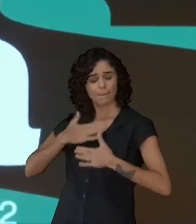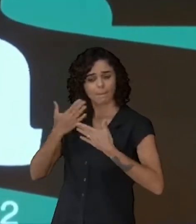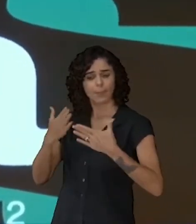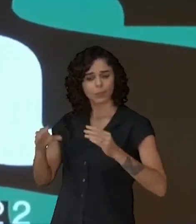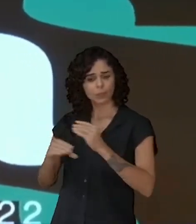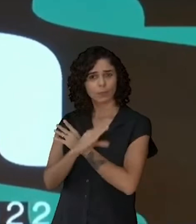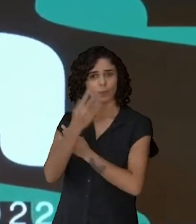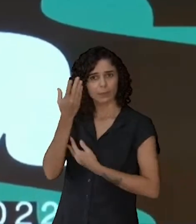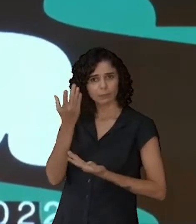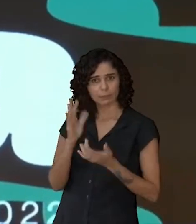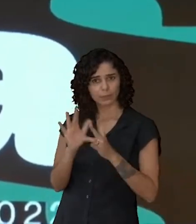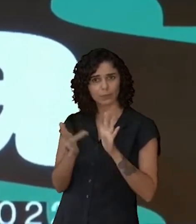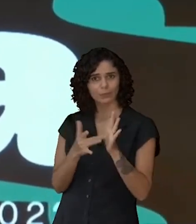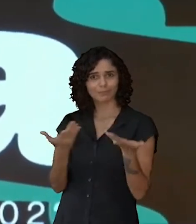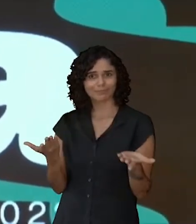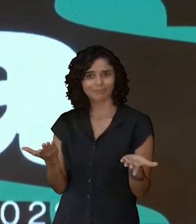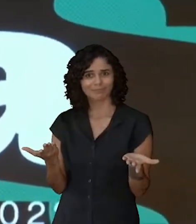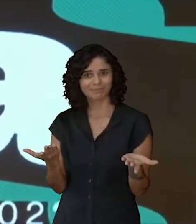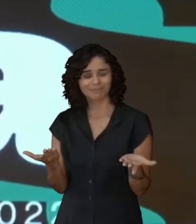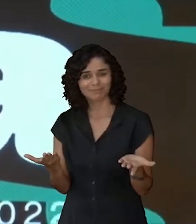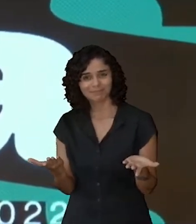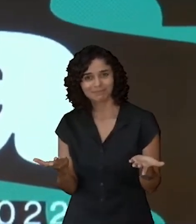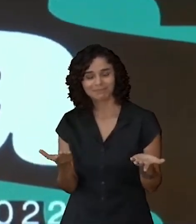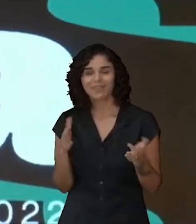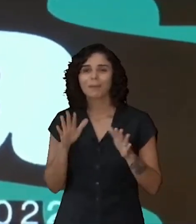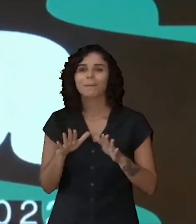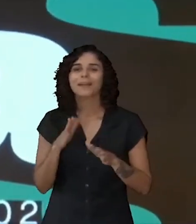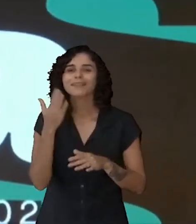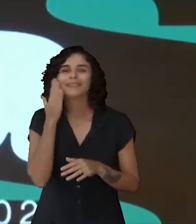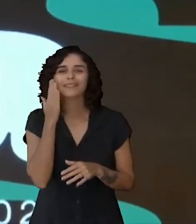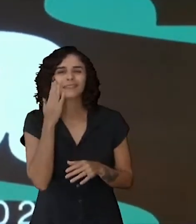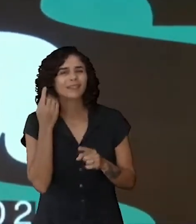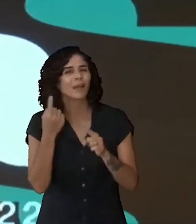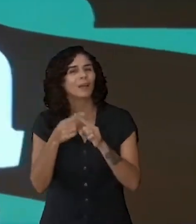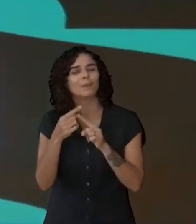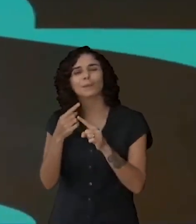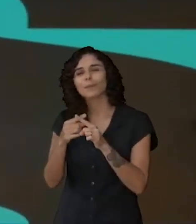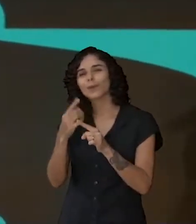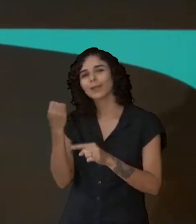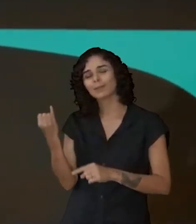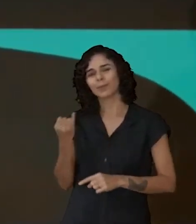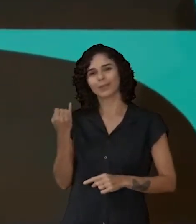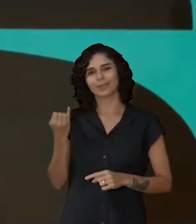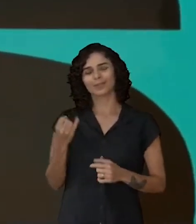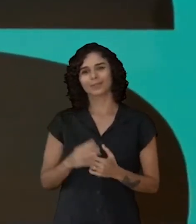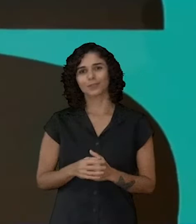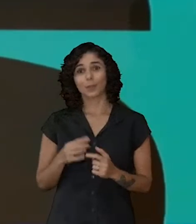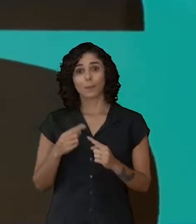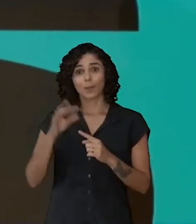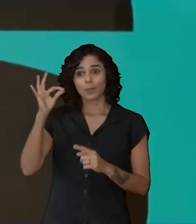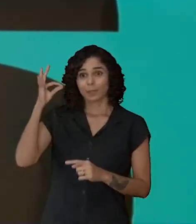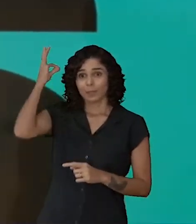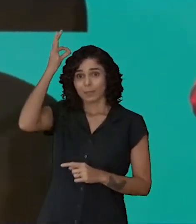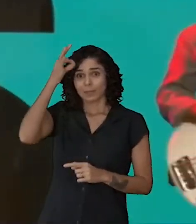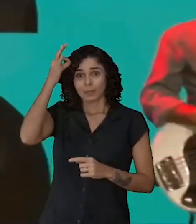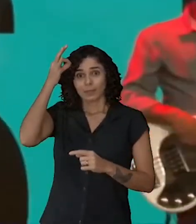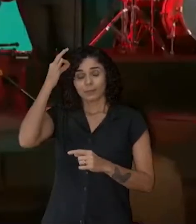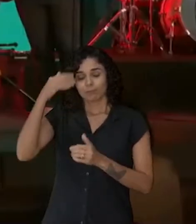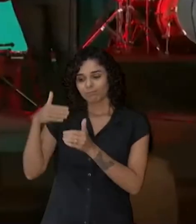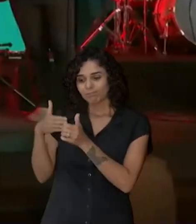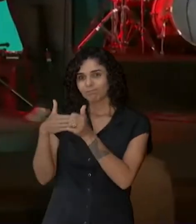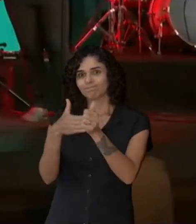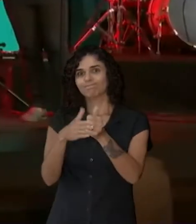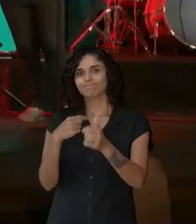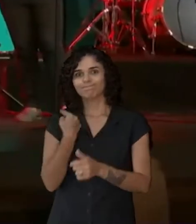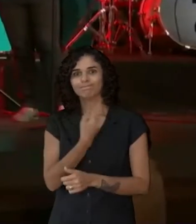Jesus. Mas sabe por que isso é tão importante? Porque o Espírito é o nosso guia. Quando a gente